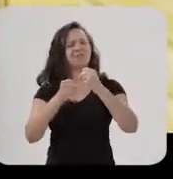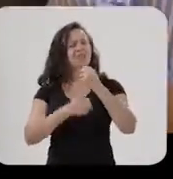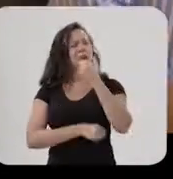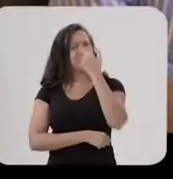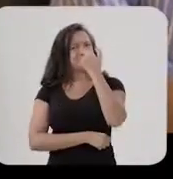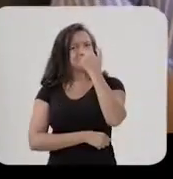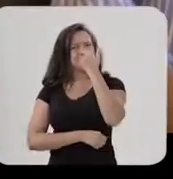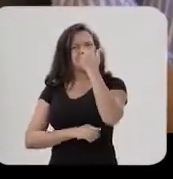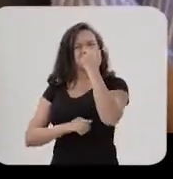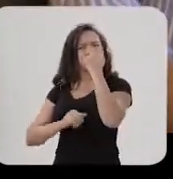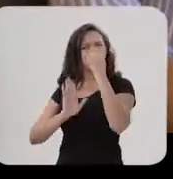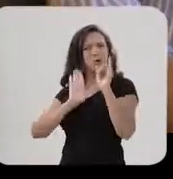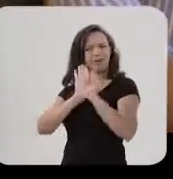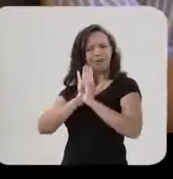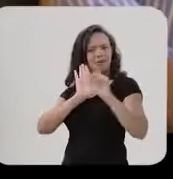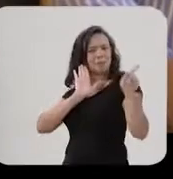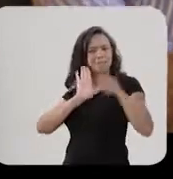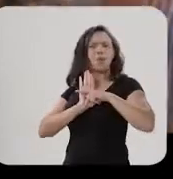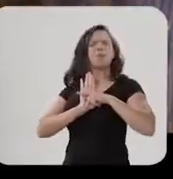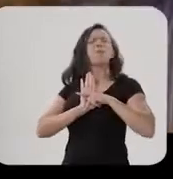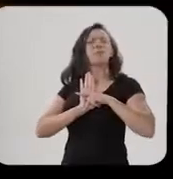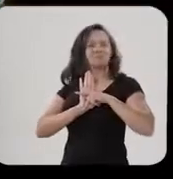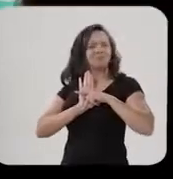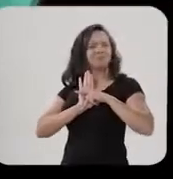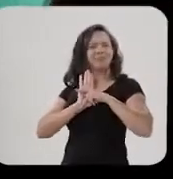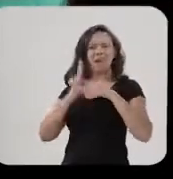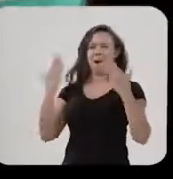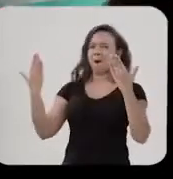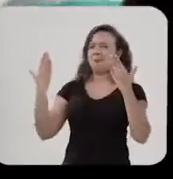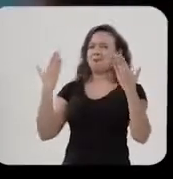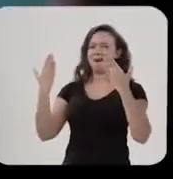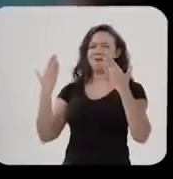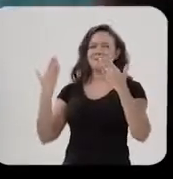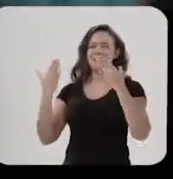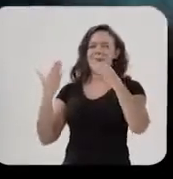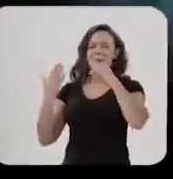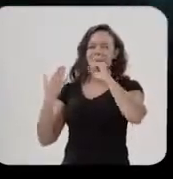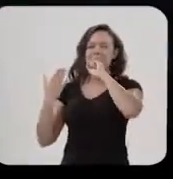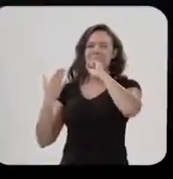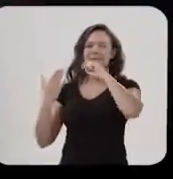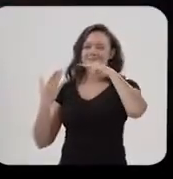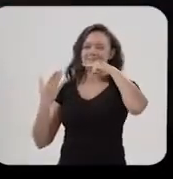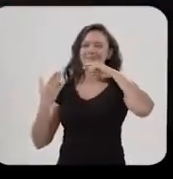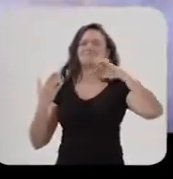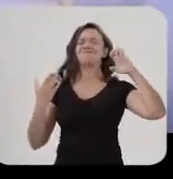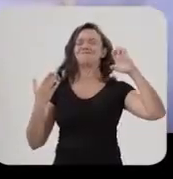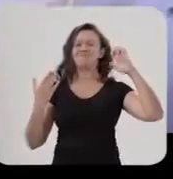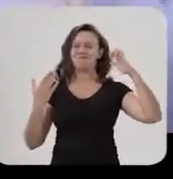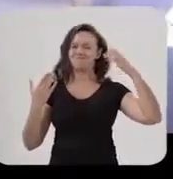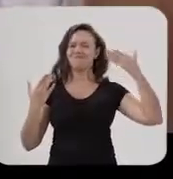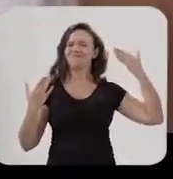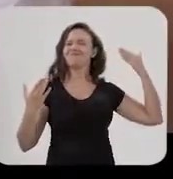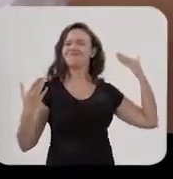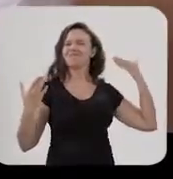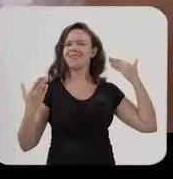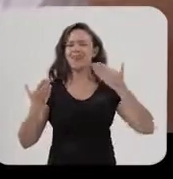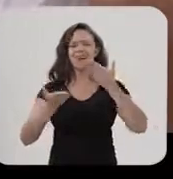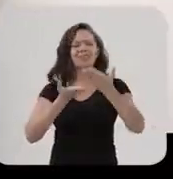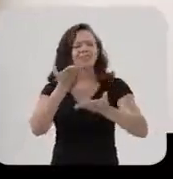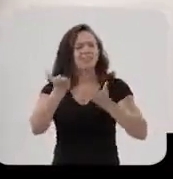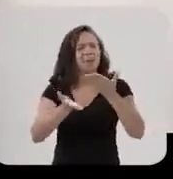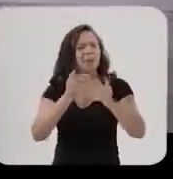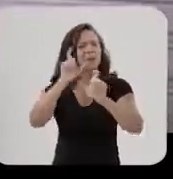tenha sua própria identidade, a comparação é inevitável. No trato com as